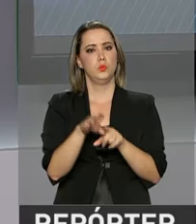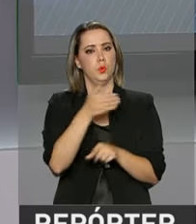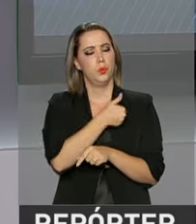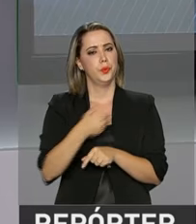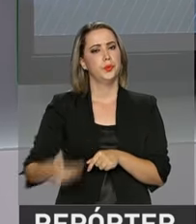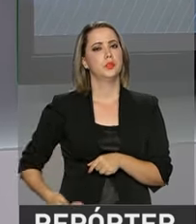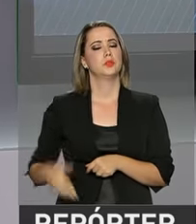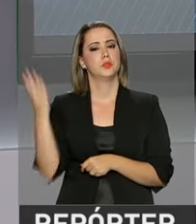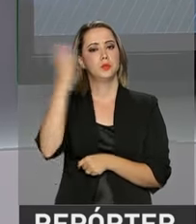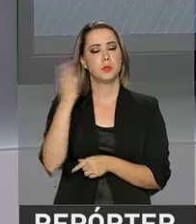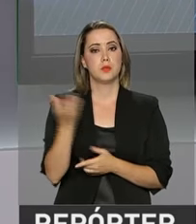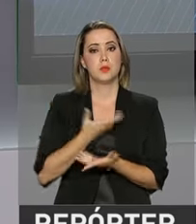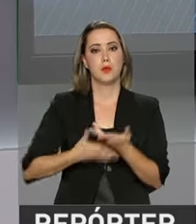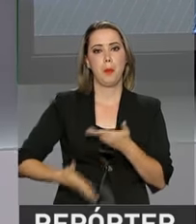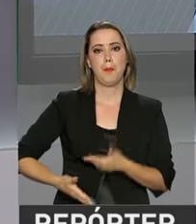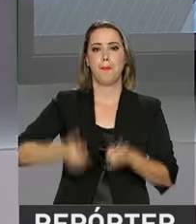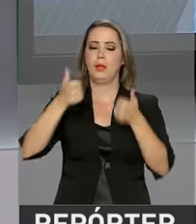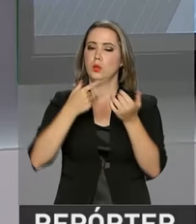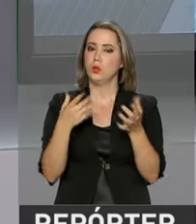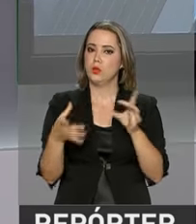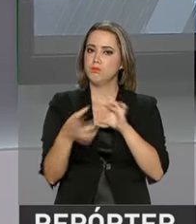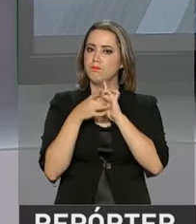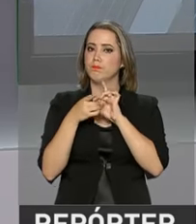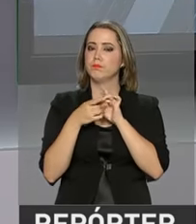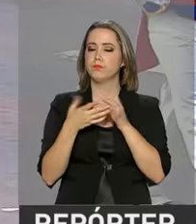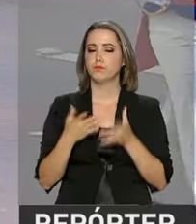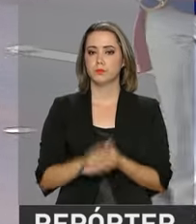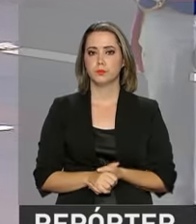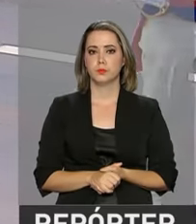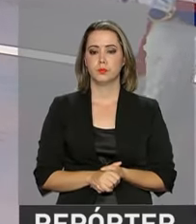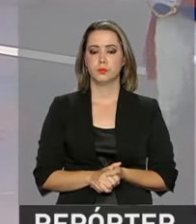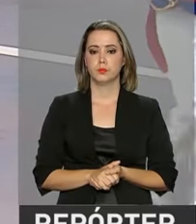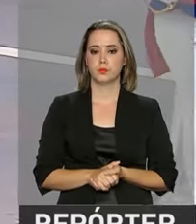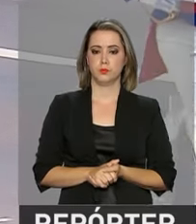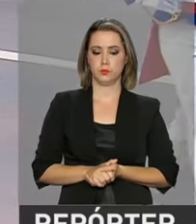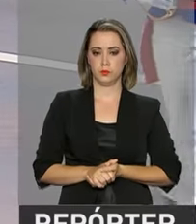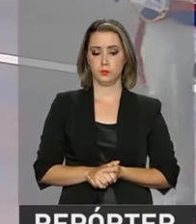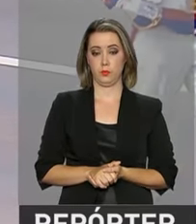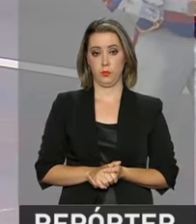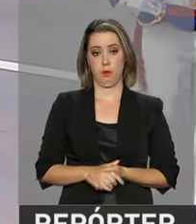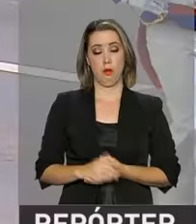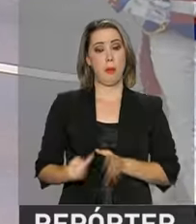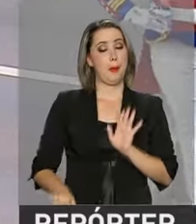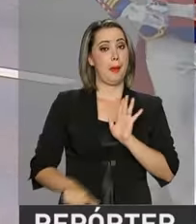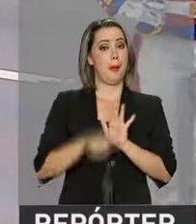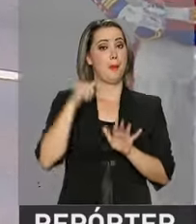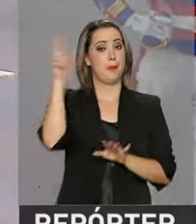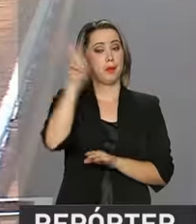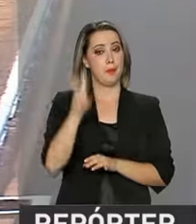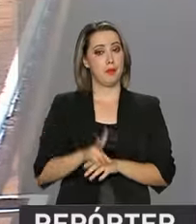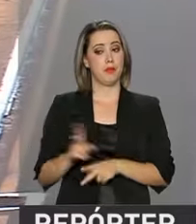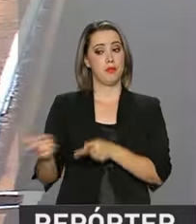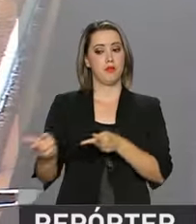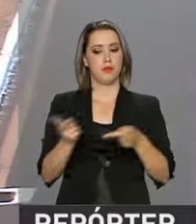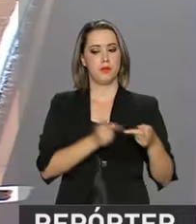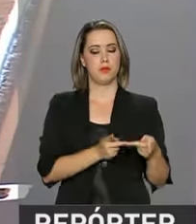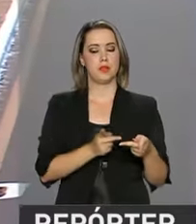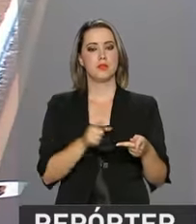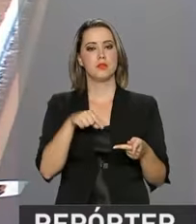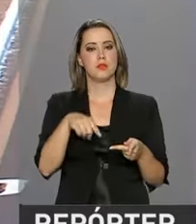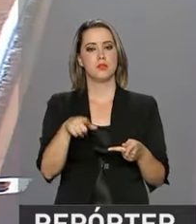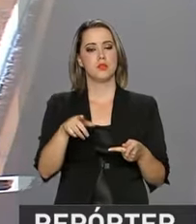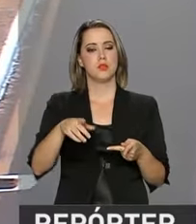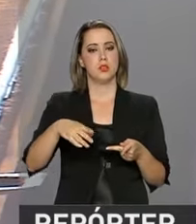brasileiro quer ampliar essa relação comercial foi a primeira visita bilateral de um chefe de governo